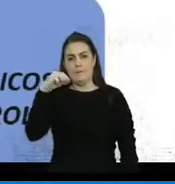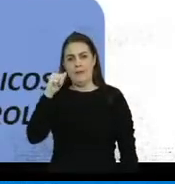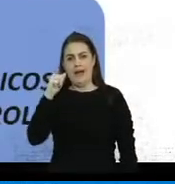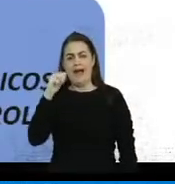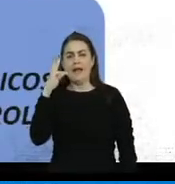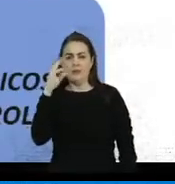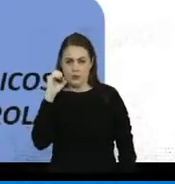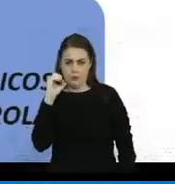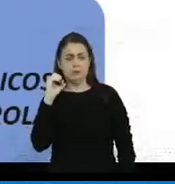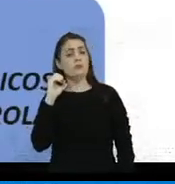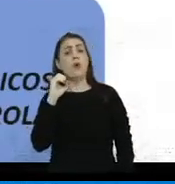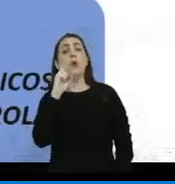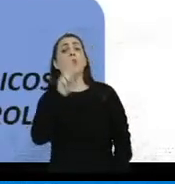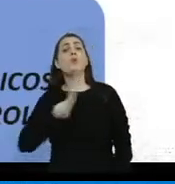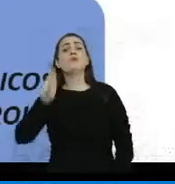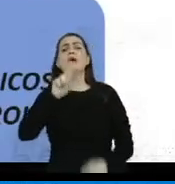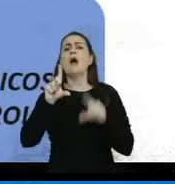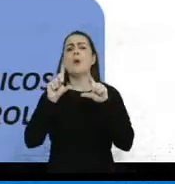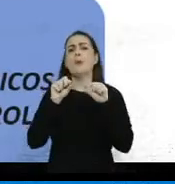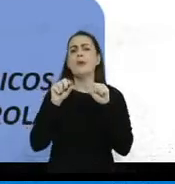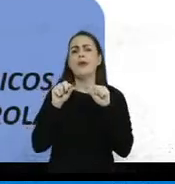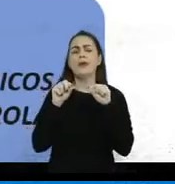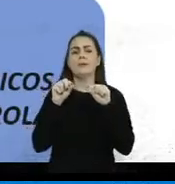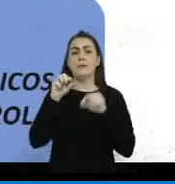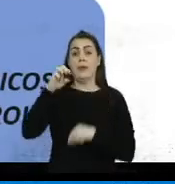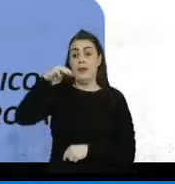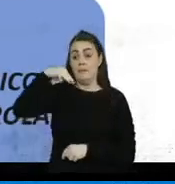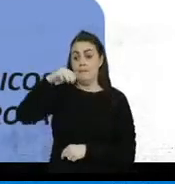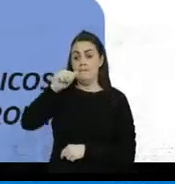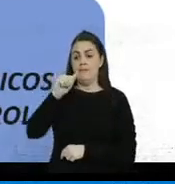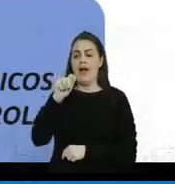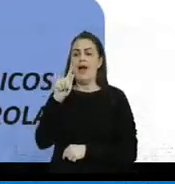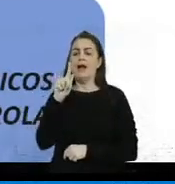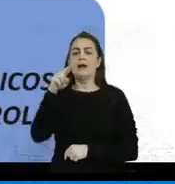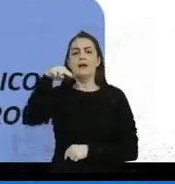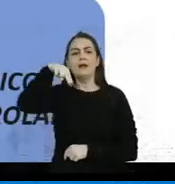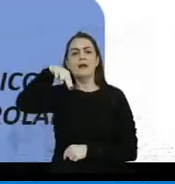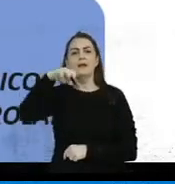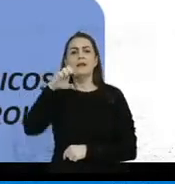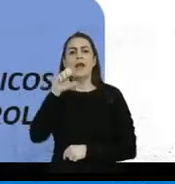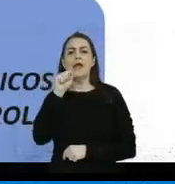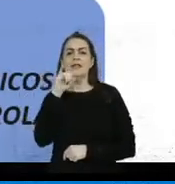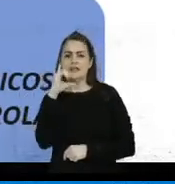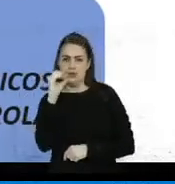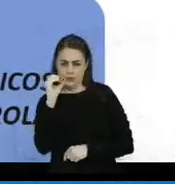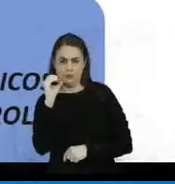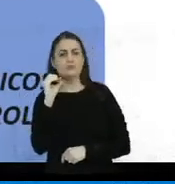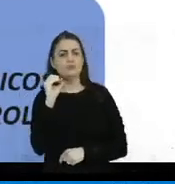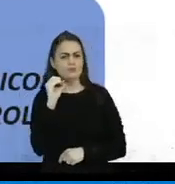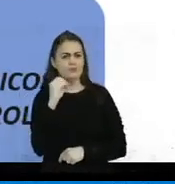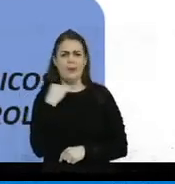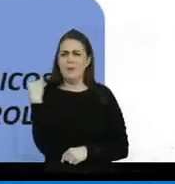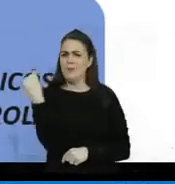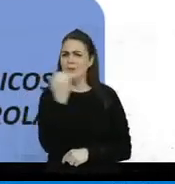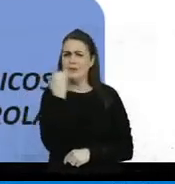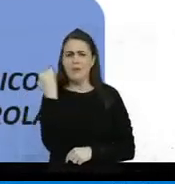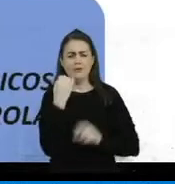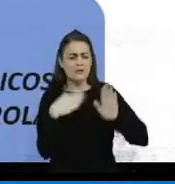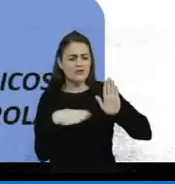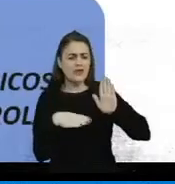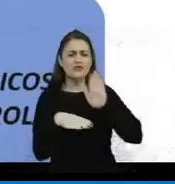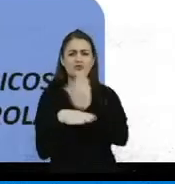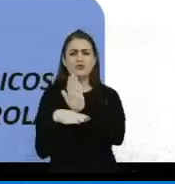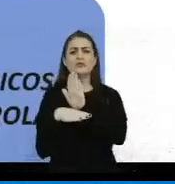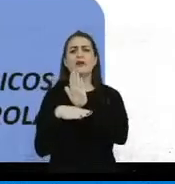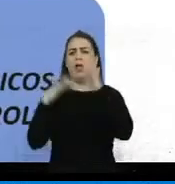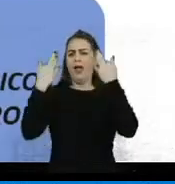em magnésio para quem tem fibromialgia, porque o magnésio ajuda a reduzir dor. Por quê? Porque ele diminui o glutamato